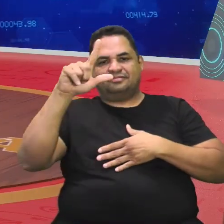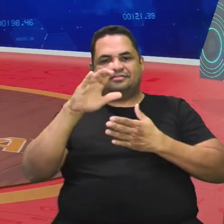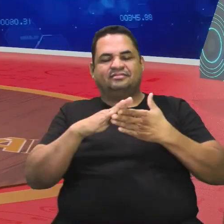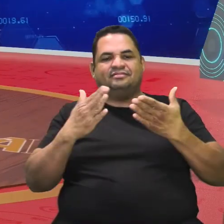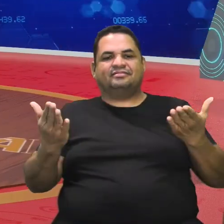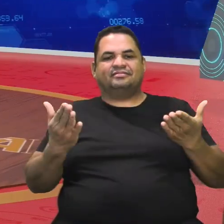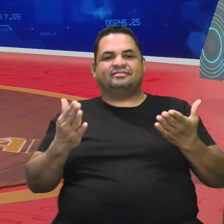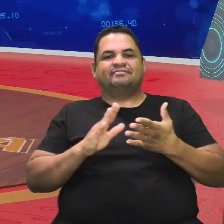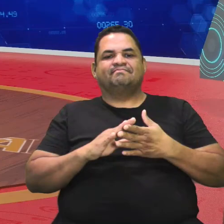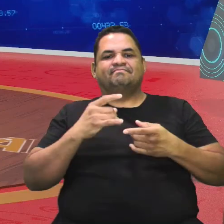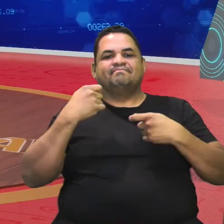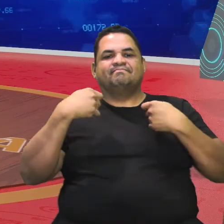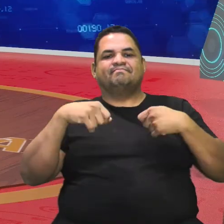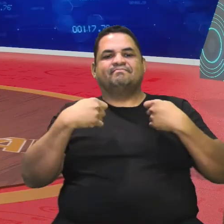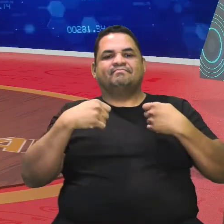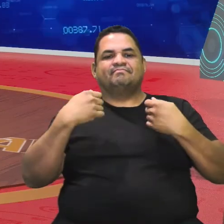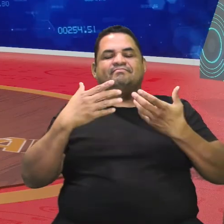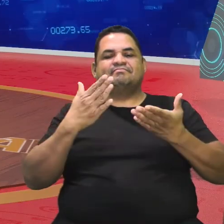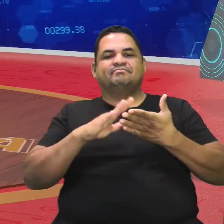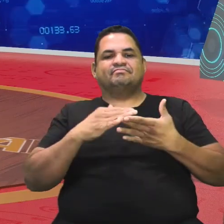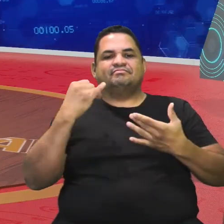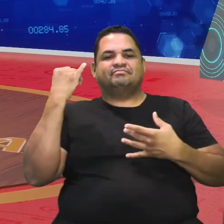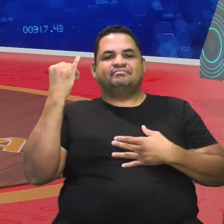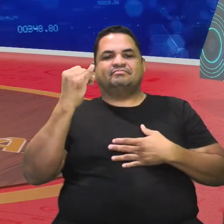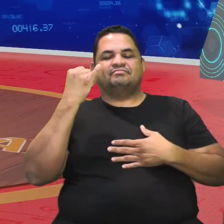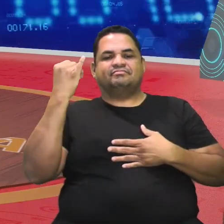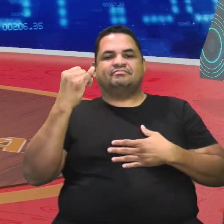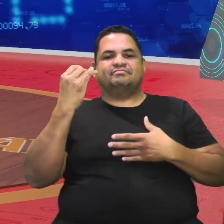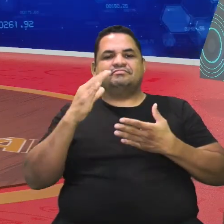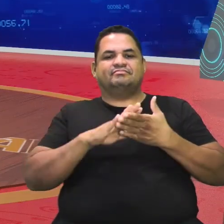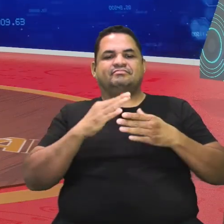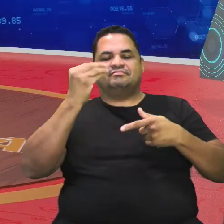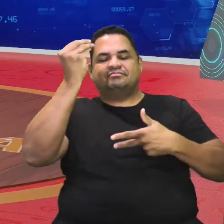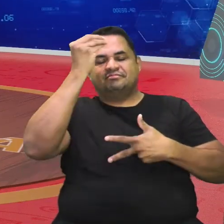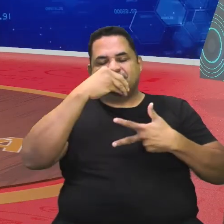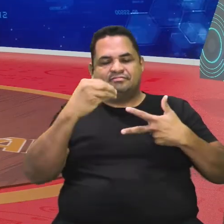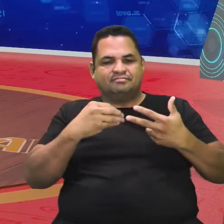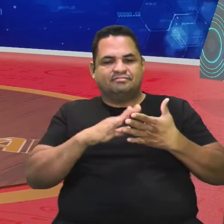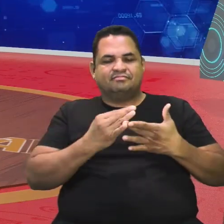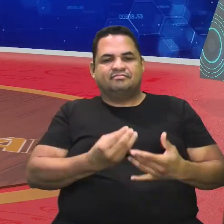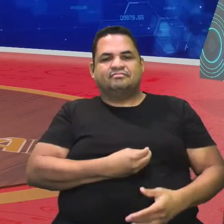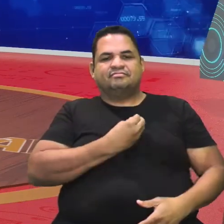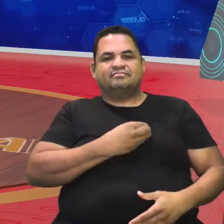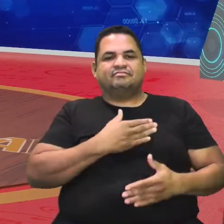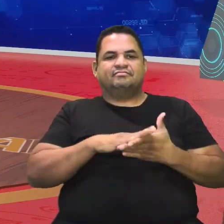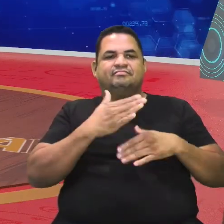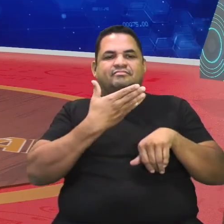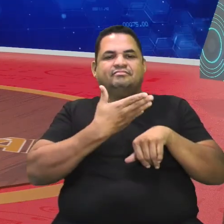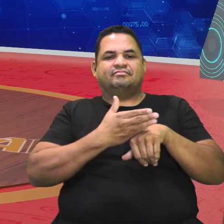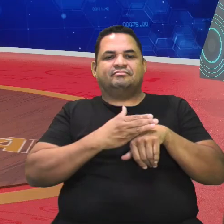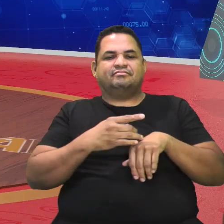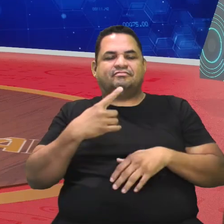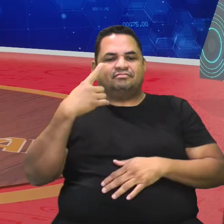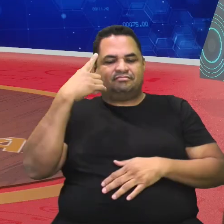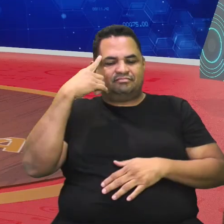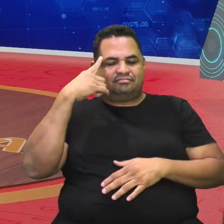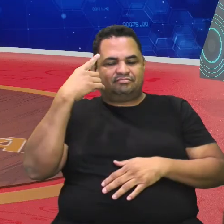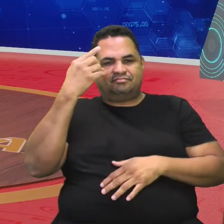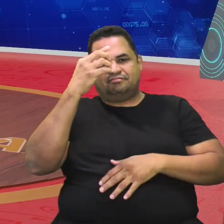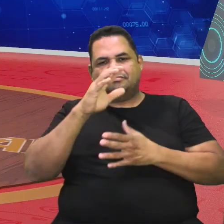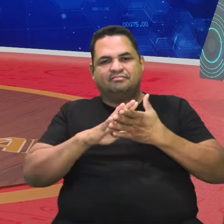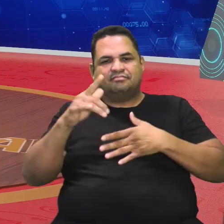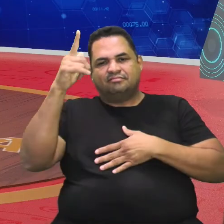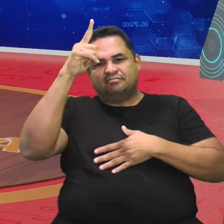vocês, que é preciso e necessário para um Enem da vida, né? Então, vamos praticar raciocínio lógico. Aqui a gente